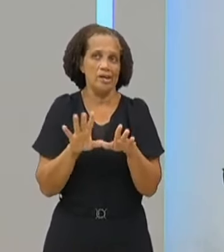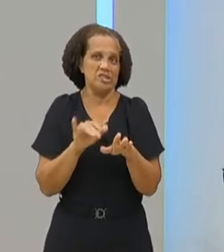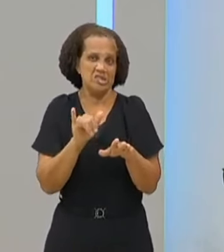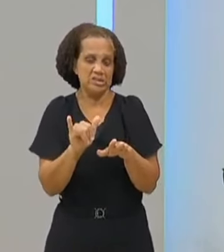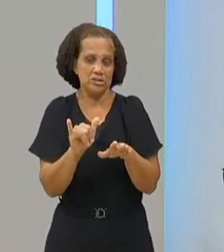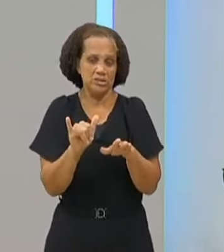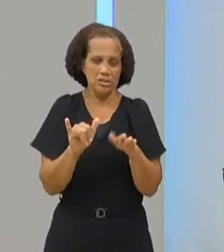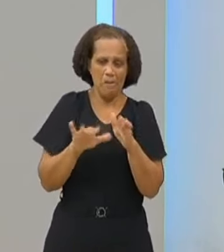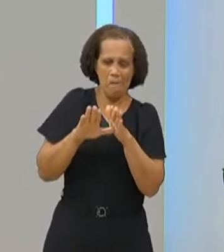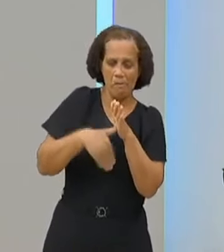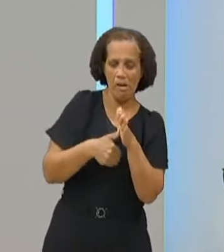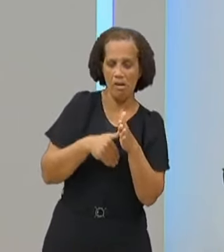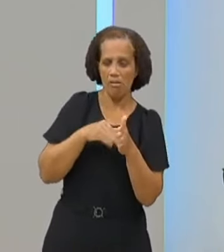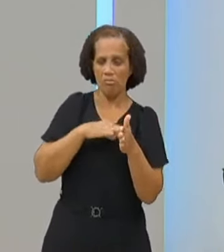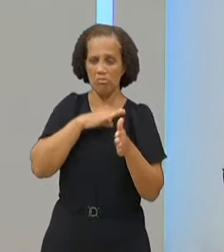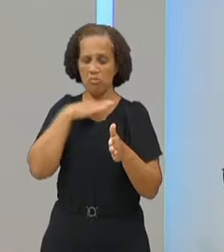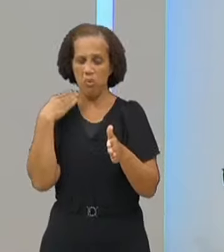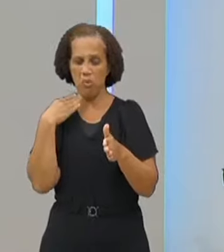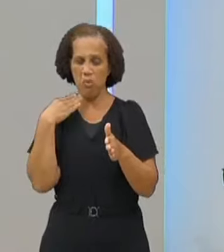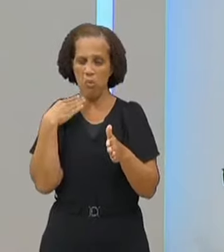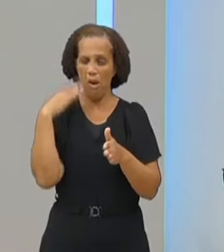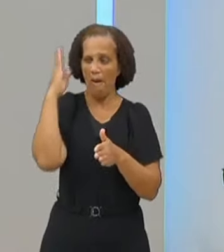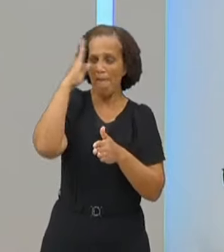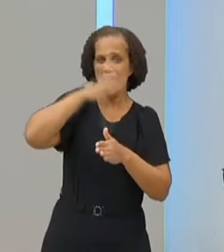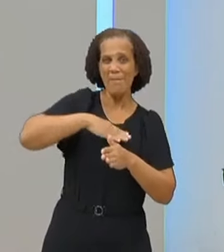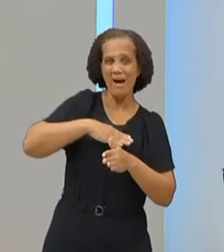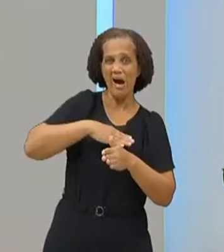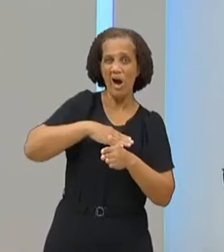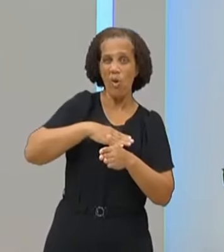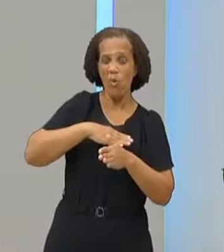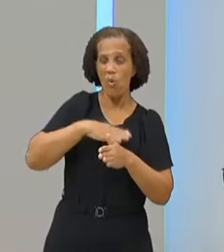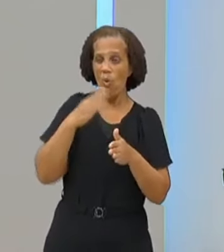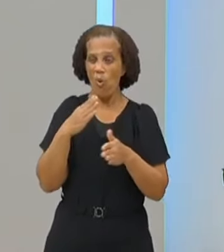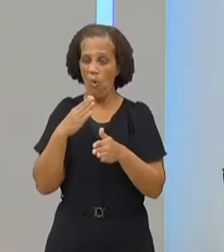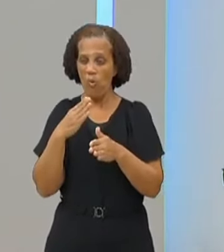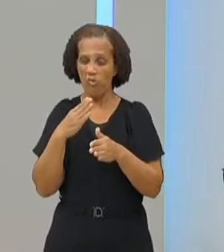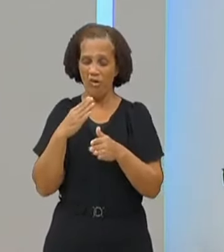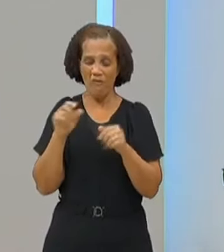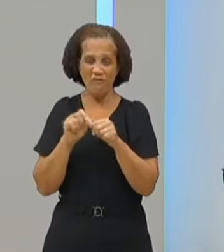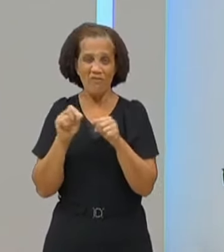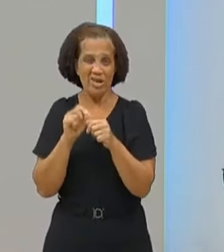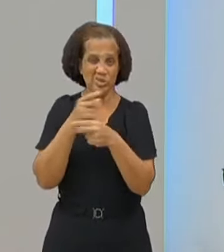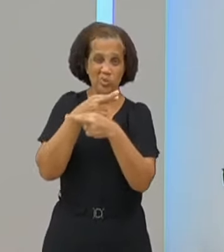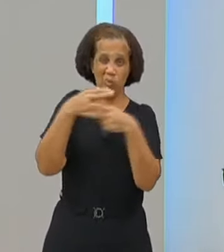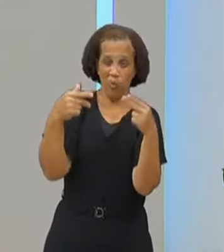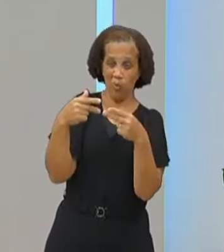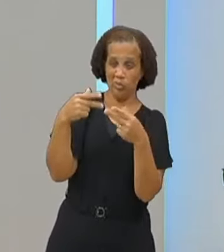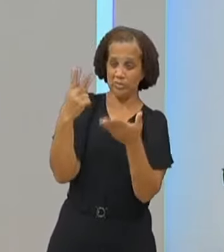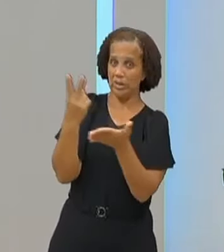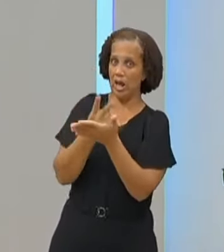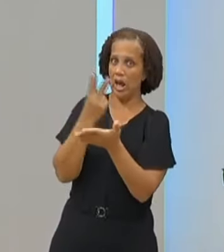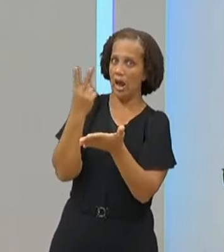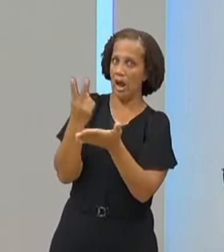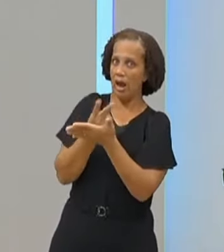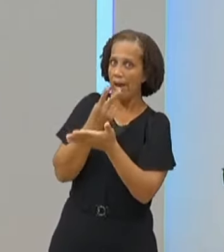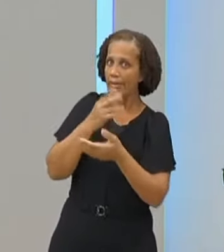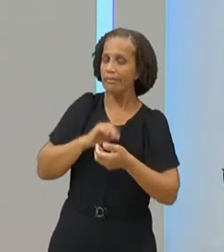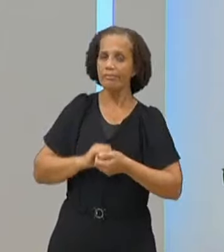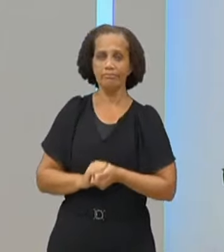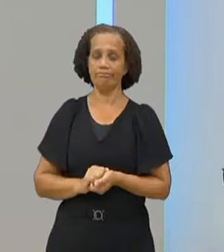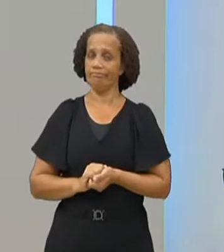ou malfeitor, ou como que se entremete em negócios